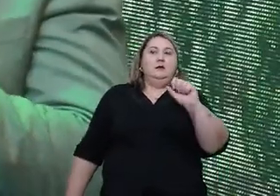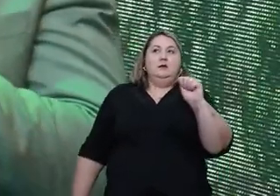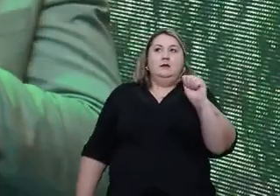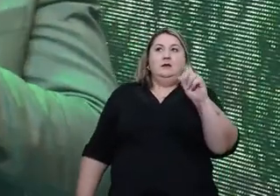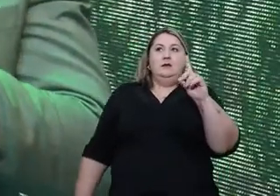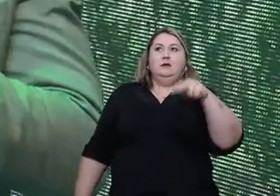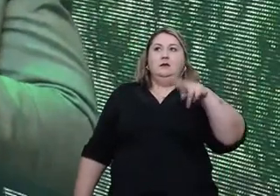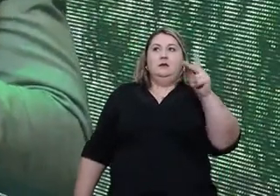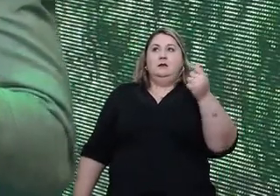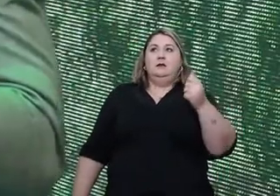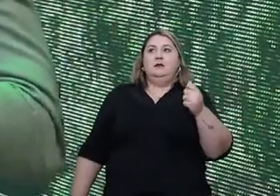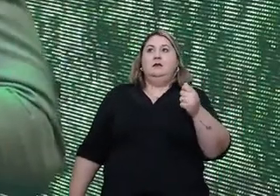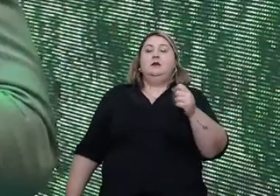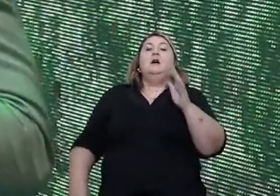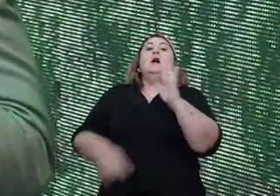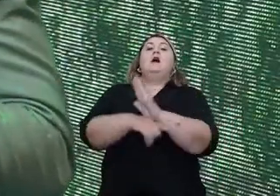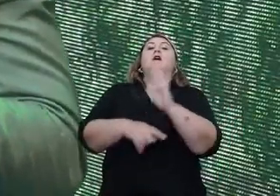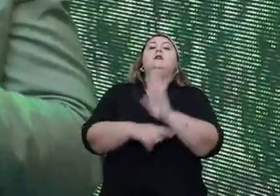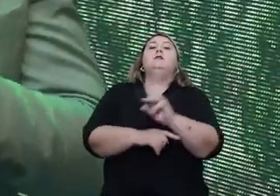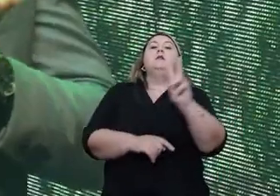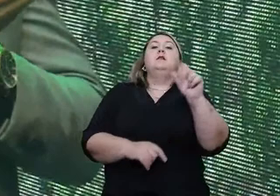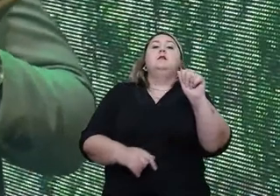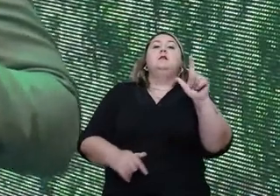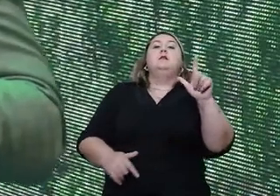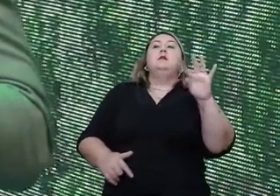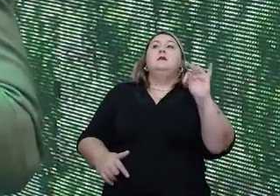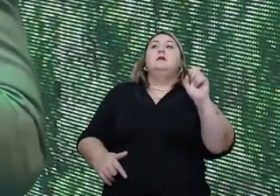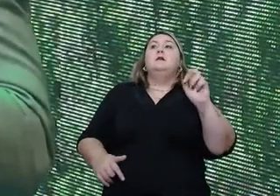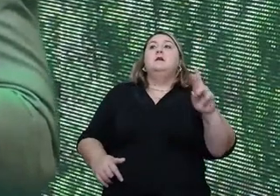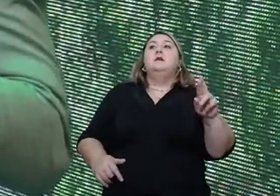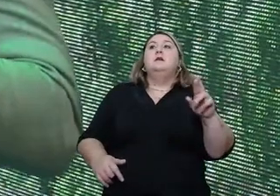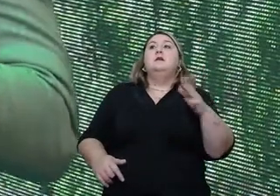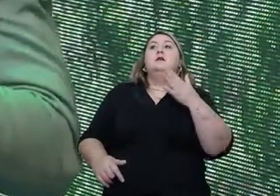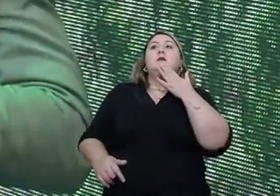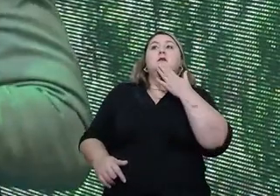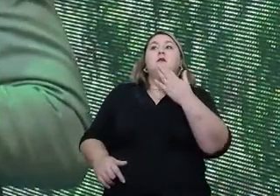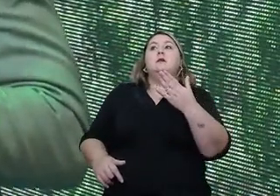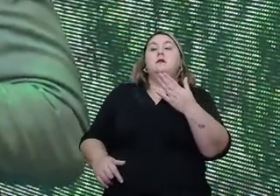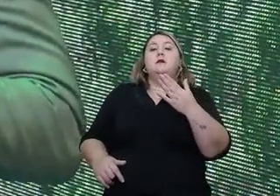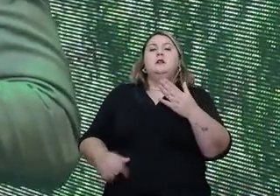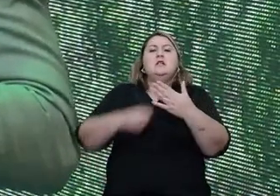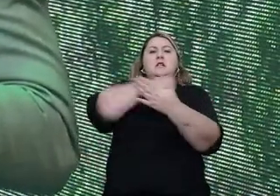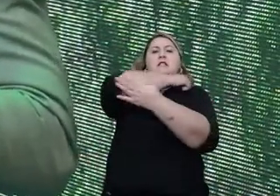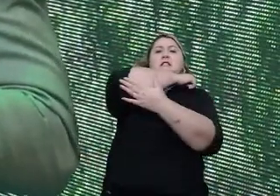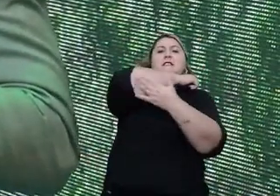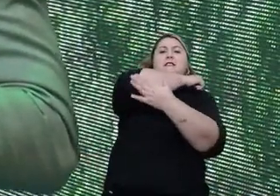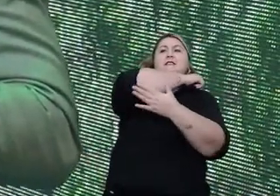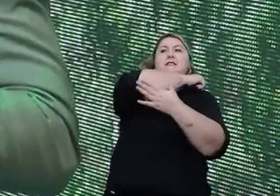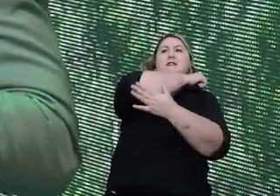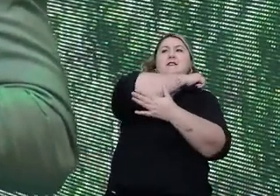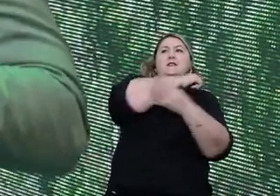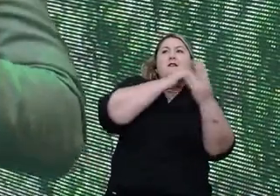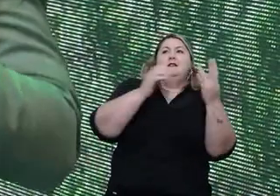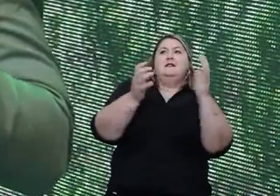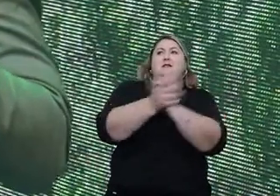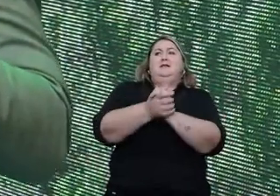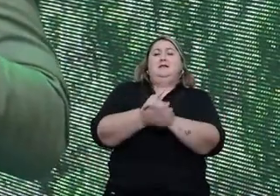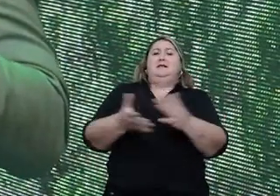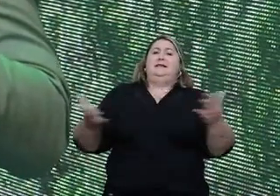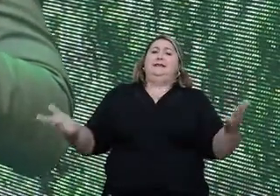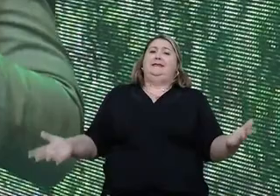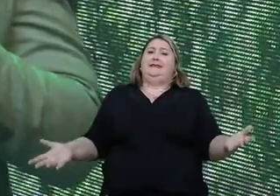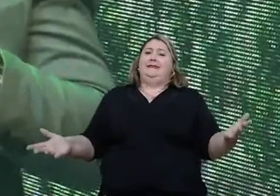mais uma. E eu queria ajudar o Walter. O Walter está aqui pedindo ciumenta e oferecendo para a esposa.